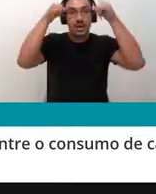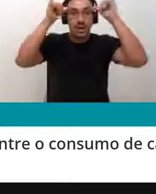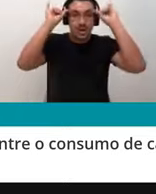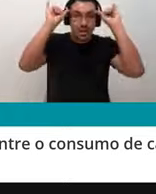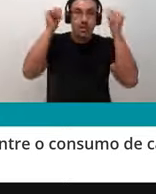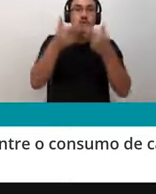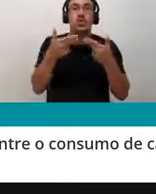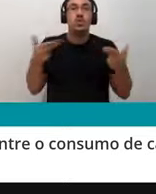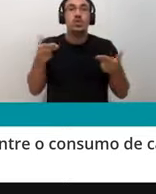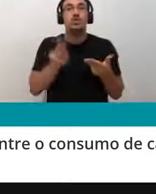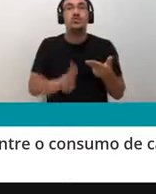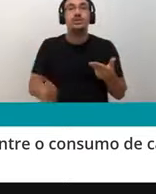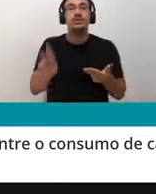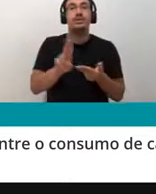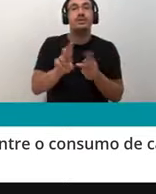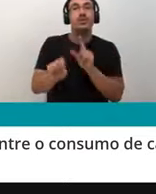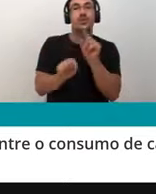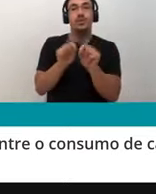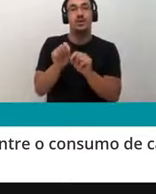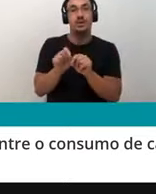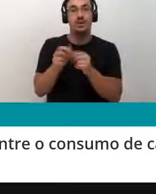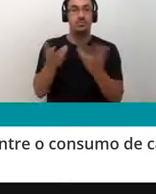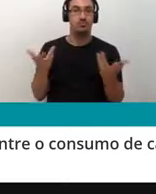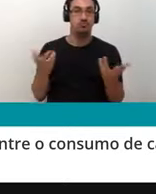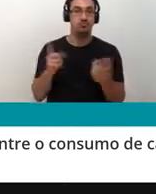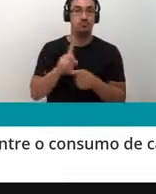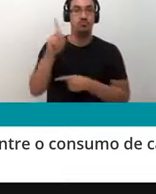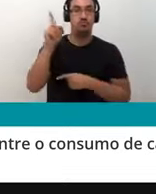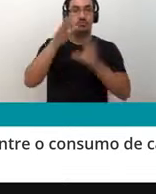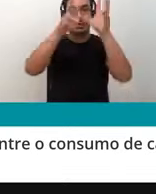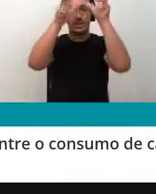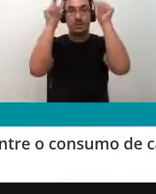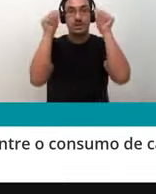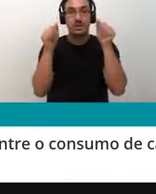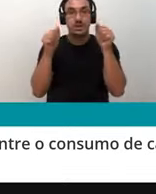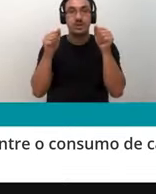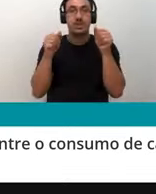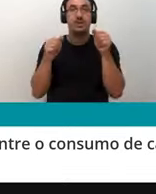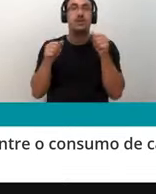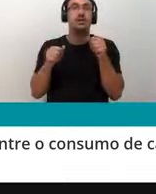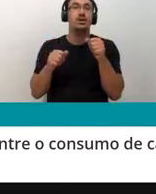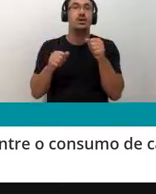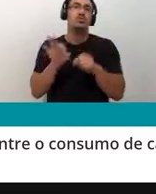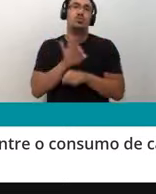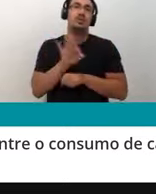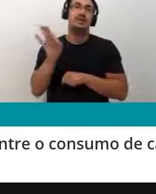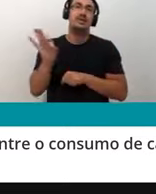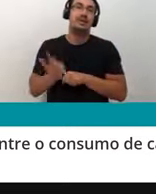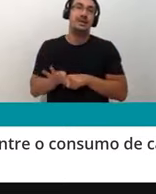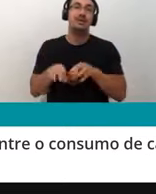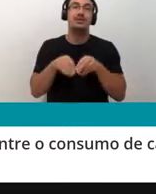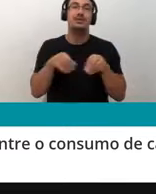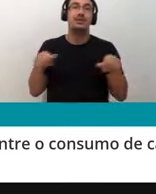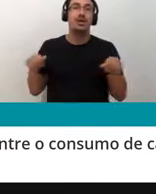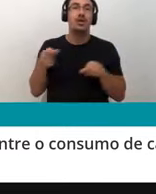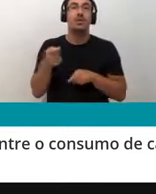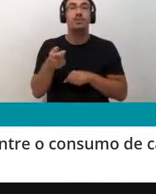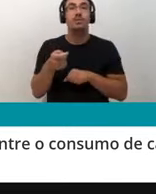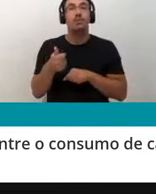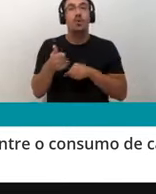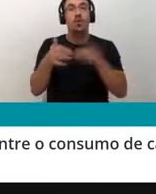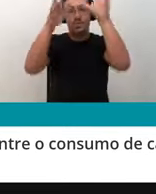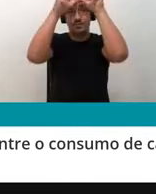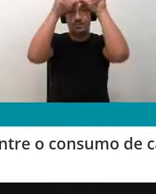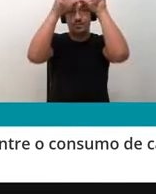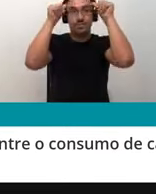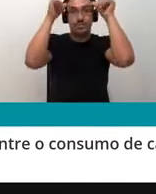gado na Amazônia, né? Grandes porcentagens de terra para poucas cabeças de gado.